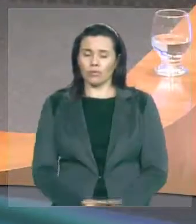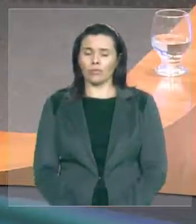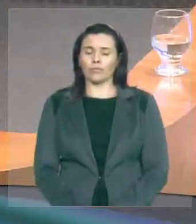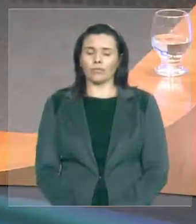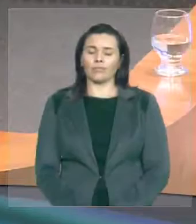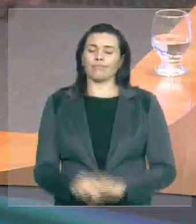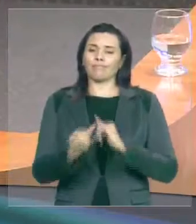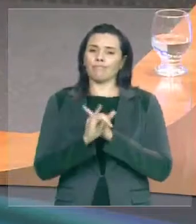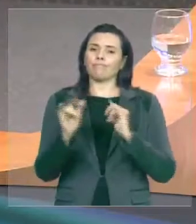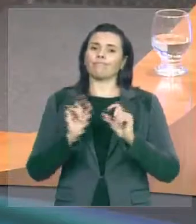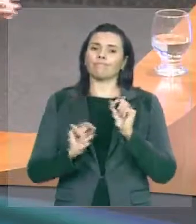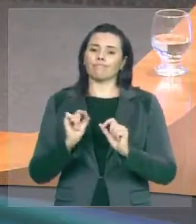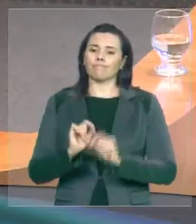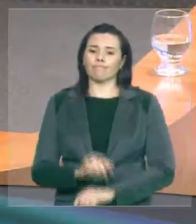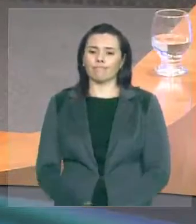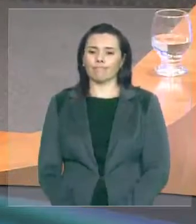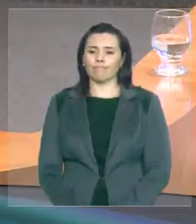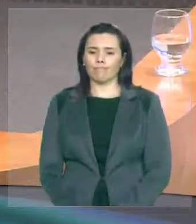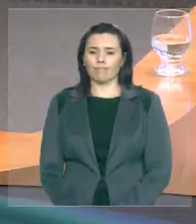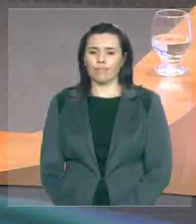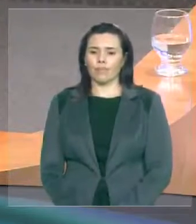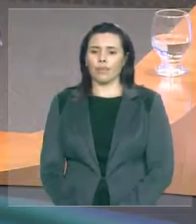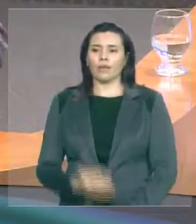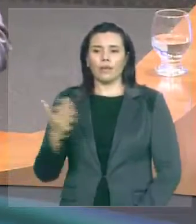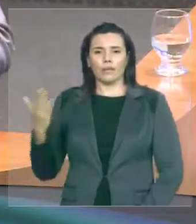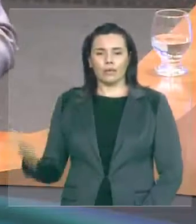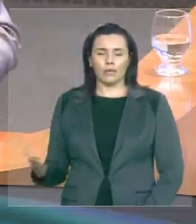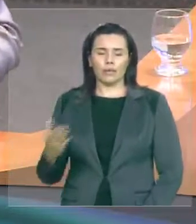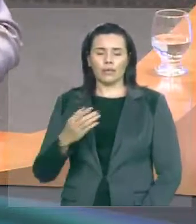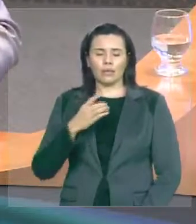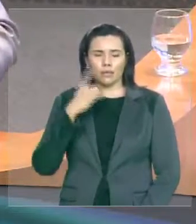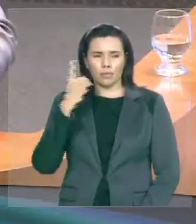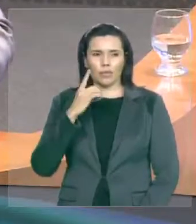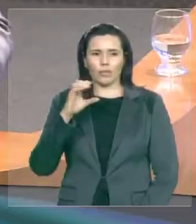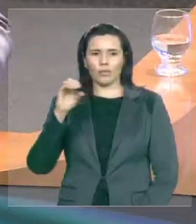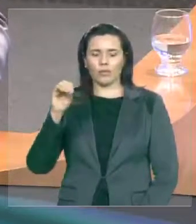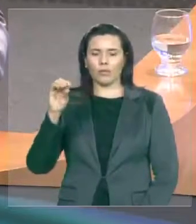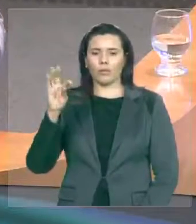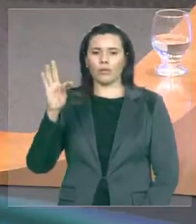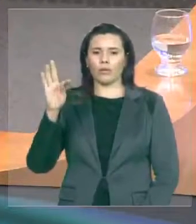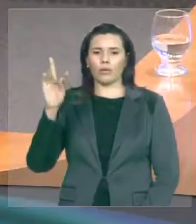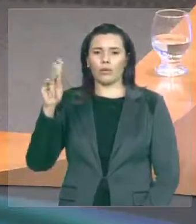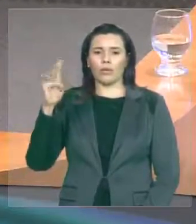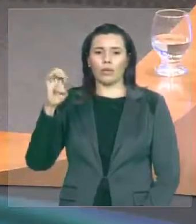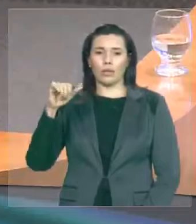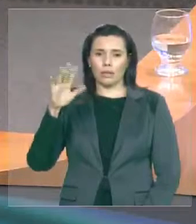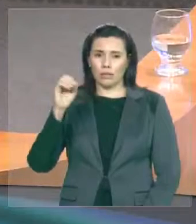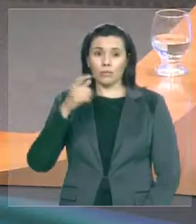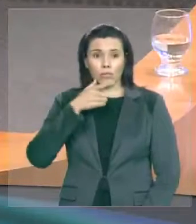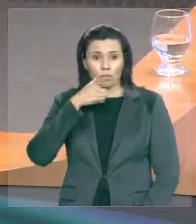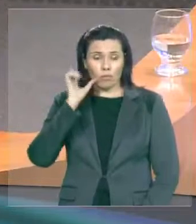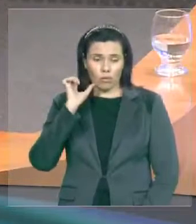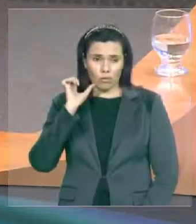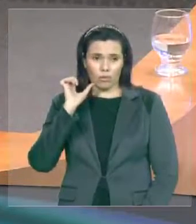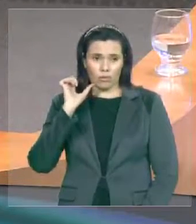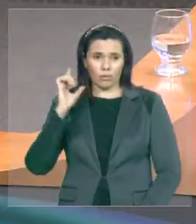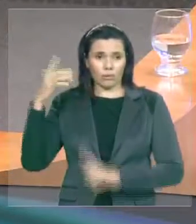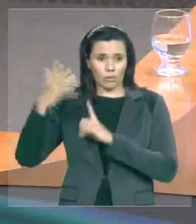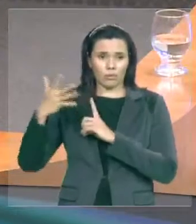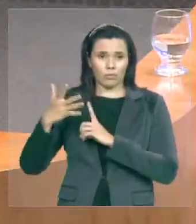seguinte: Vossa Excelência, deputado Otelino, na tribuna ontem e hoje, como eu e